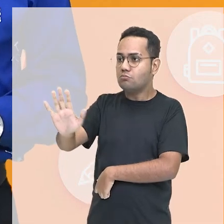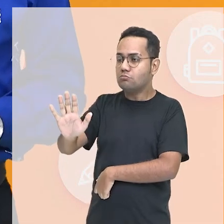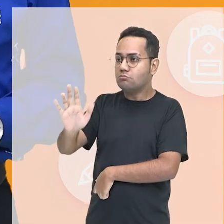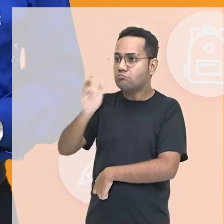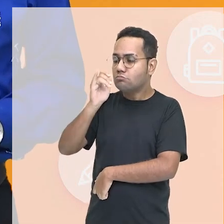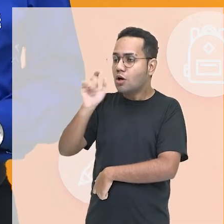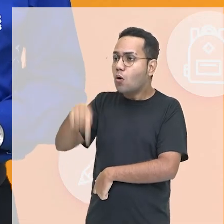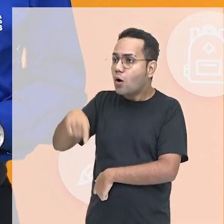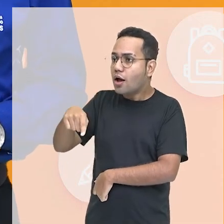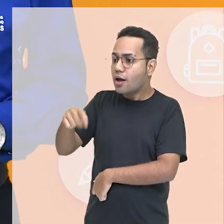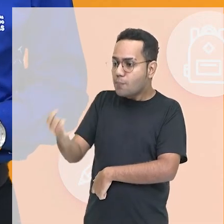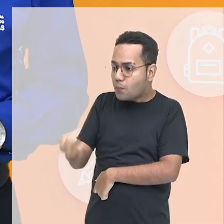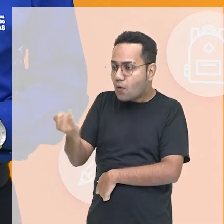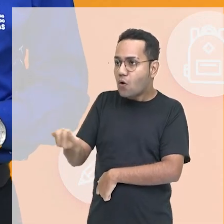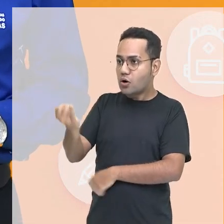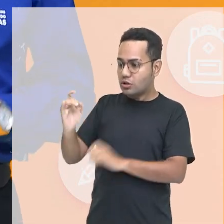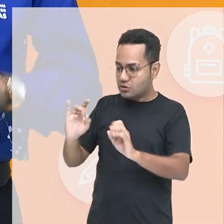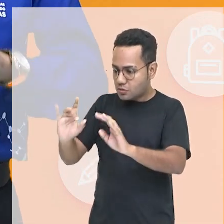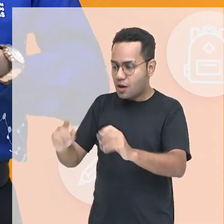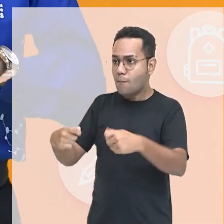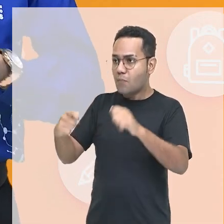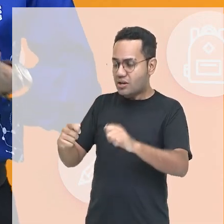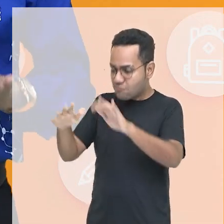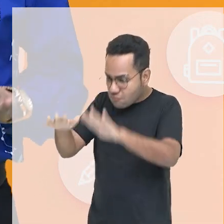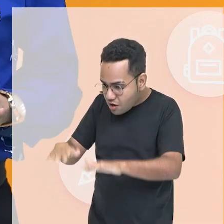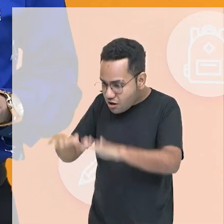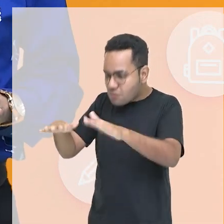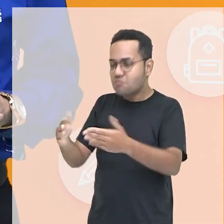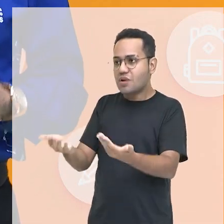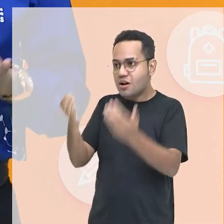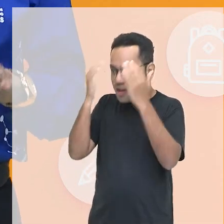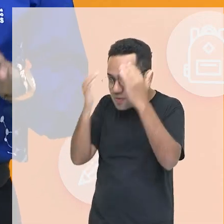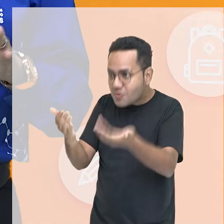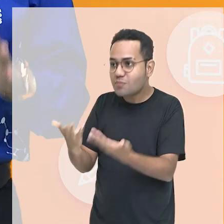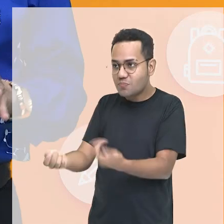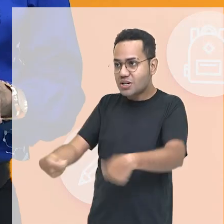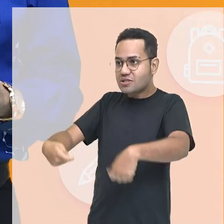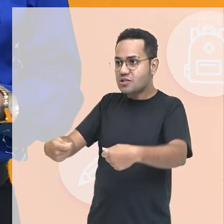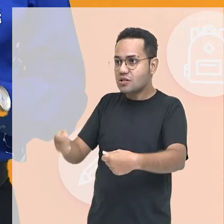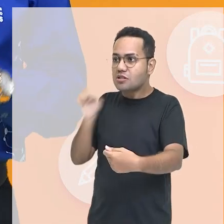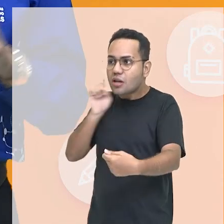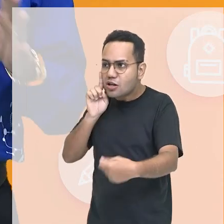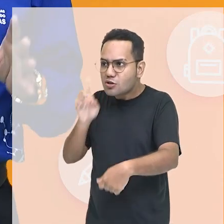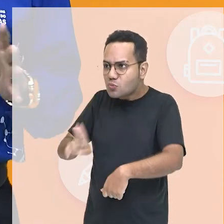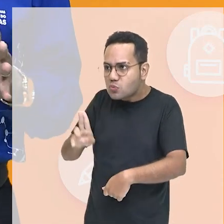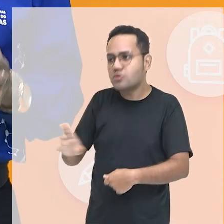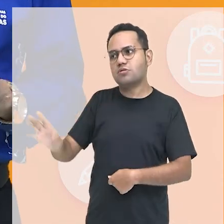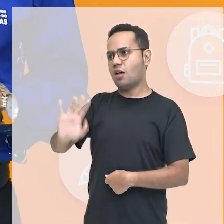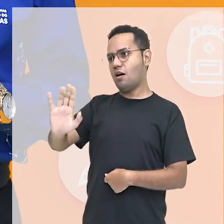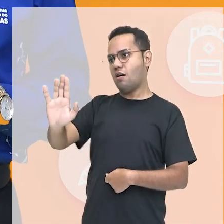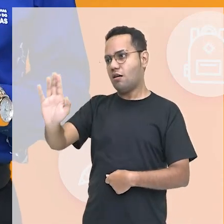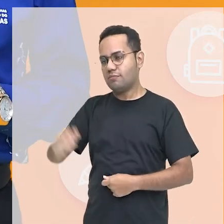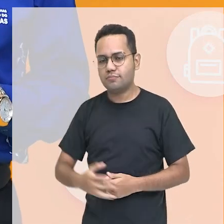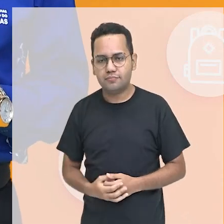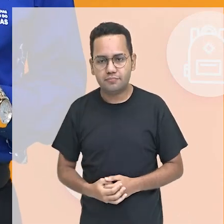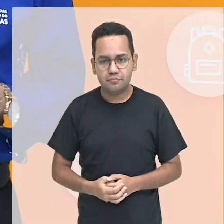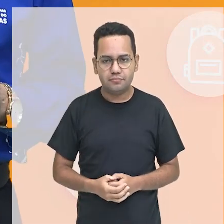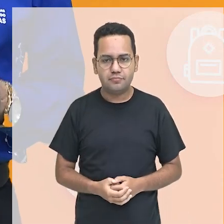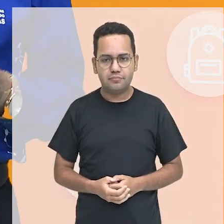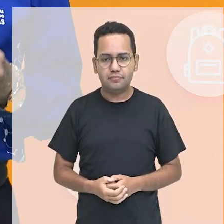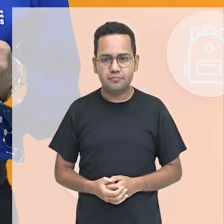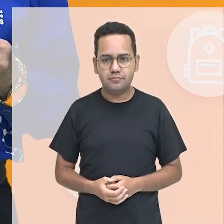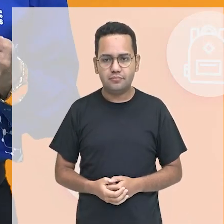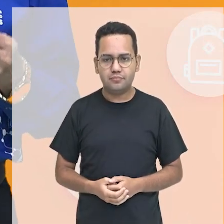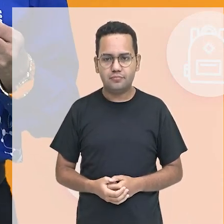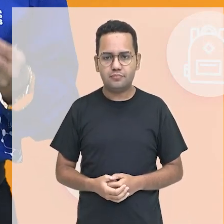sagrado, tem que ser respeitado, não pode ser usado no seu dia a dia, como rotina, porque